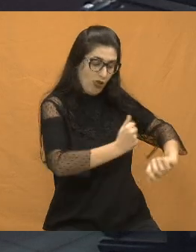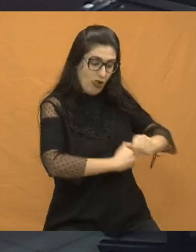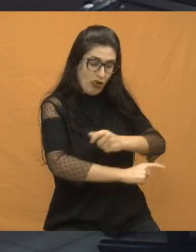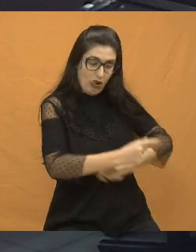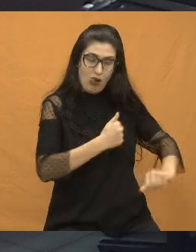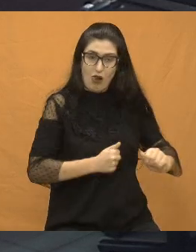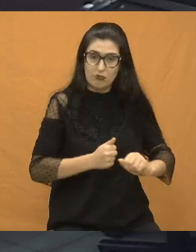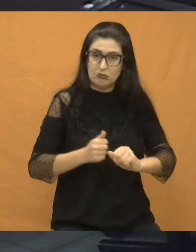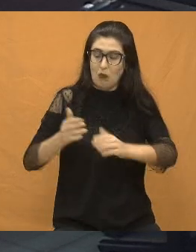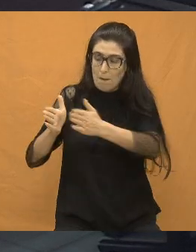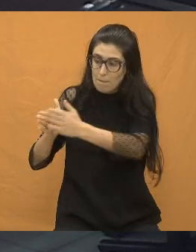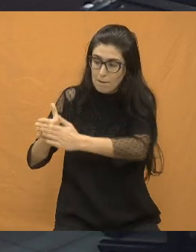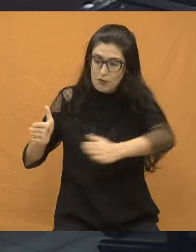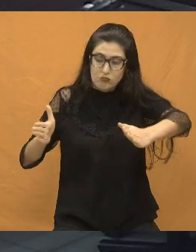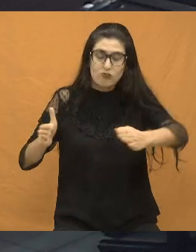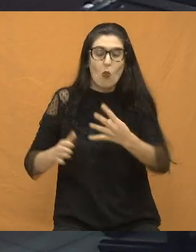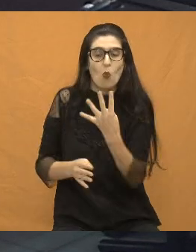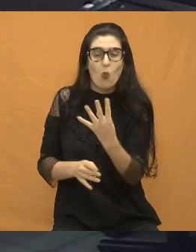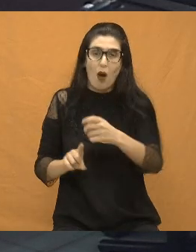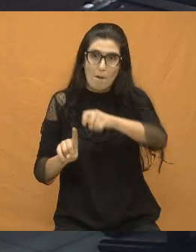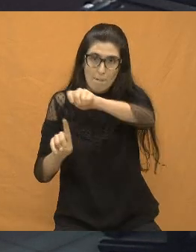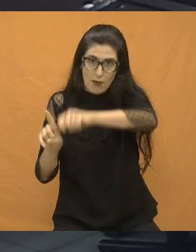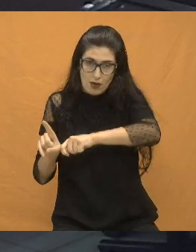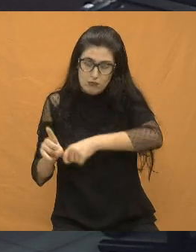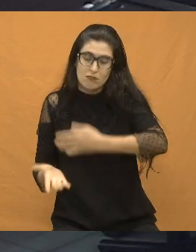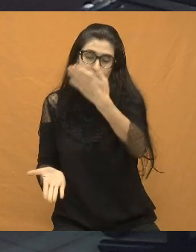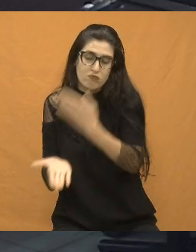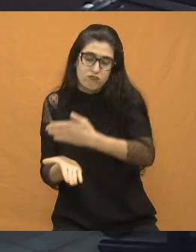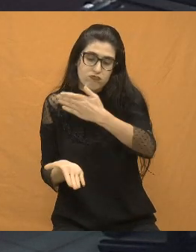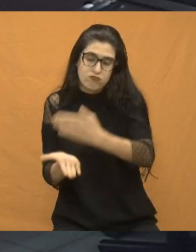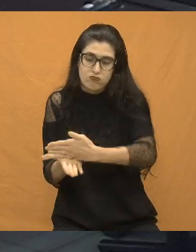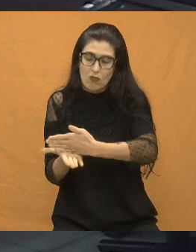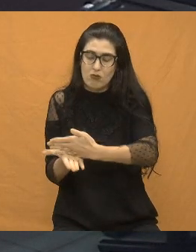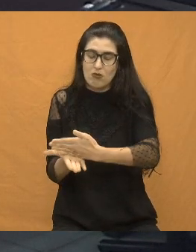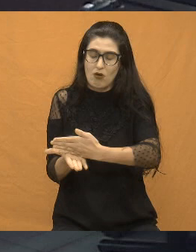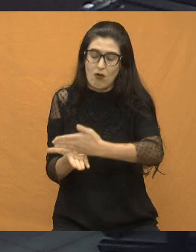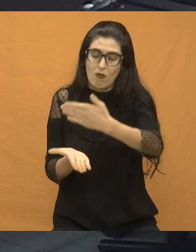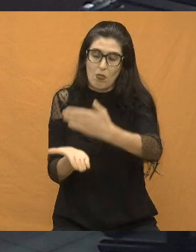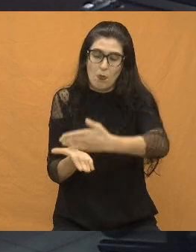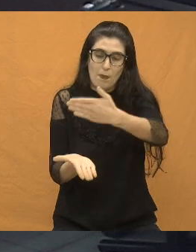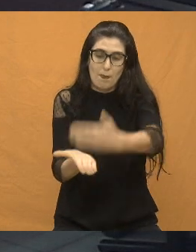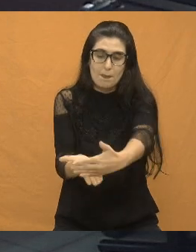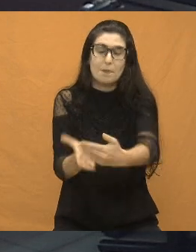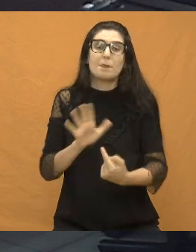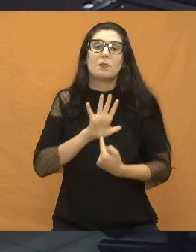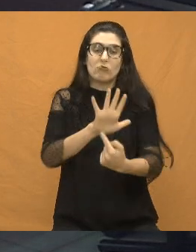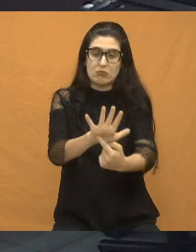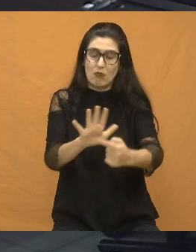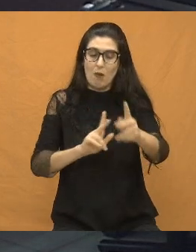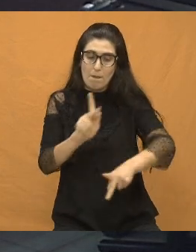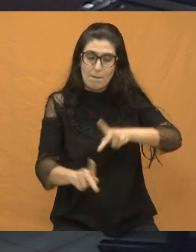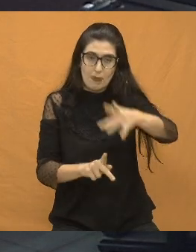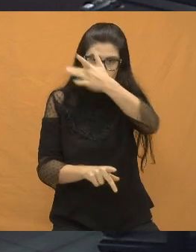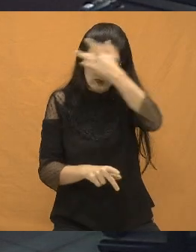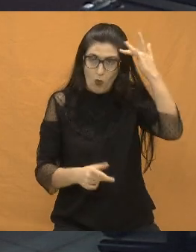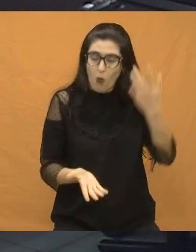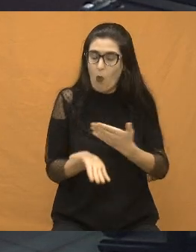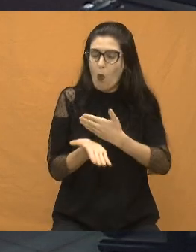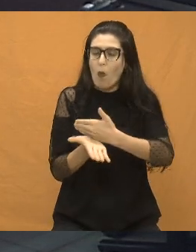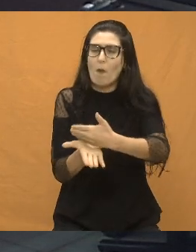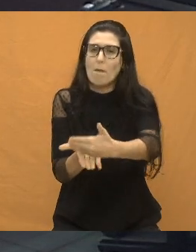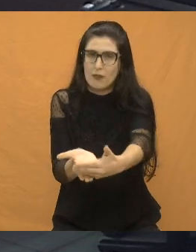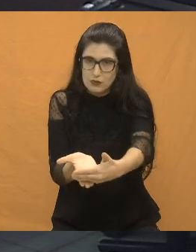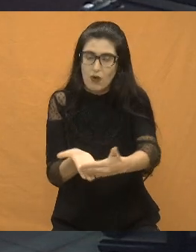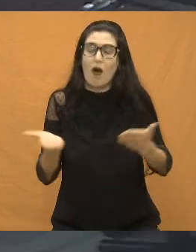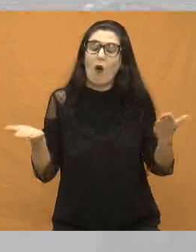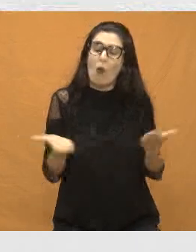quadrimestre para colocar esses números de uma forma bem evidente para a população. Vamos dar início à prestação de contas